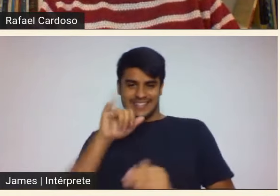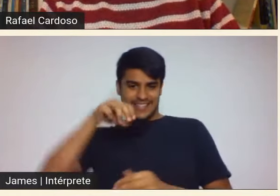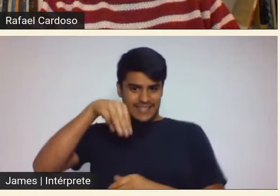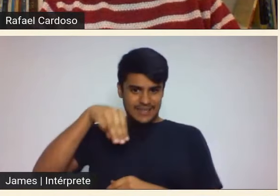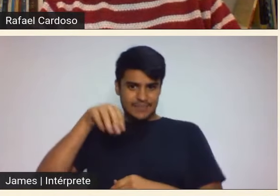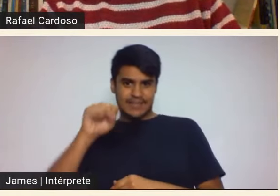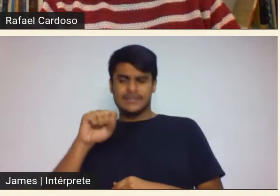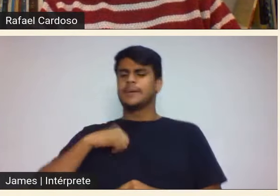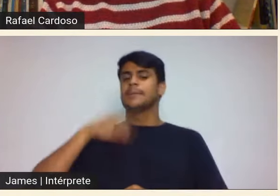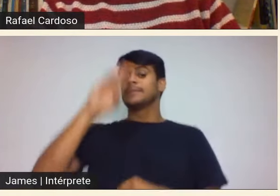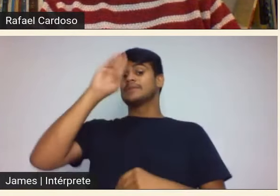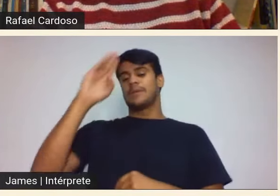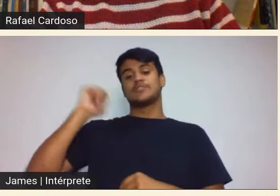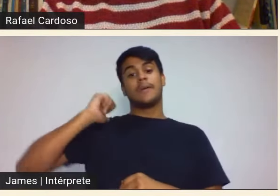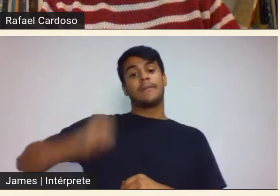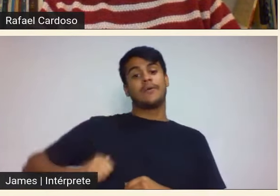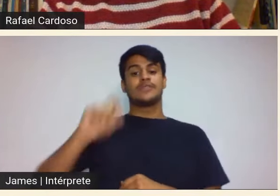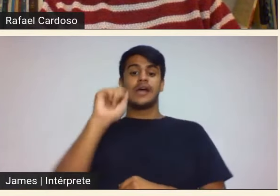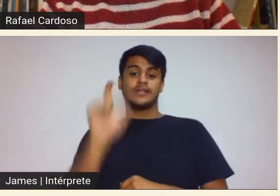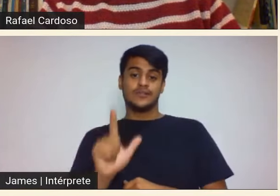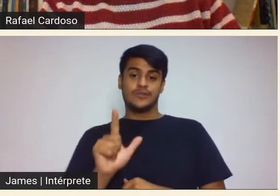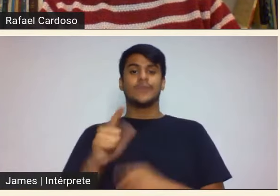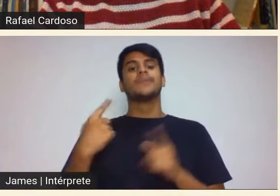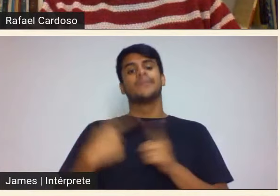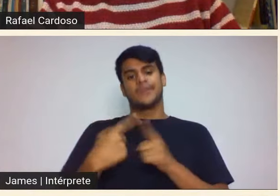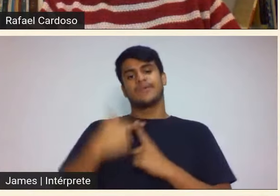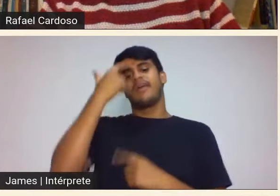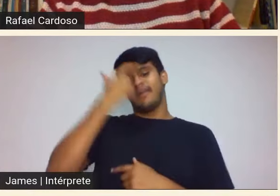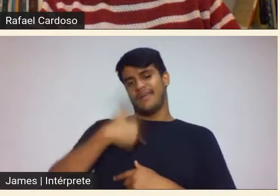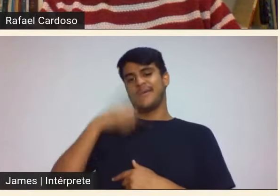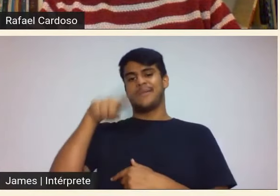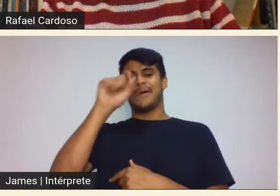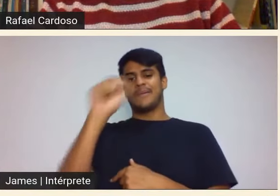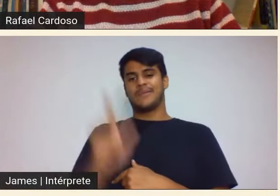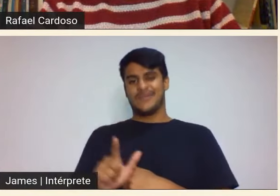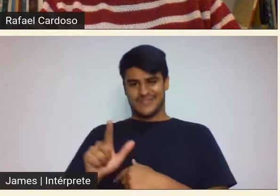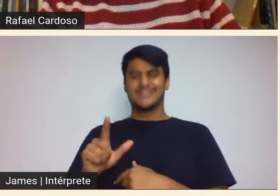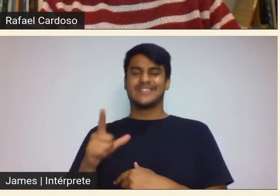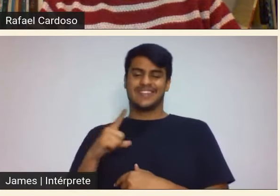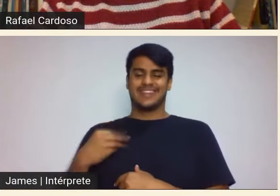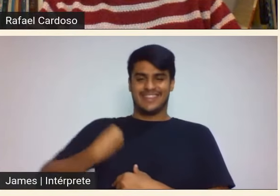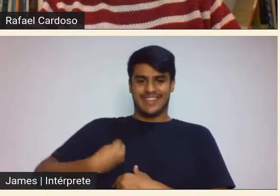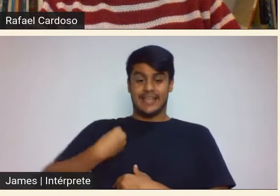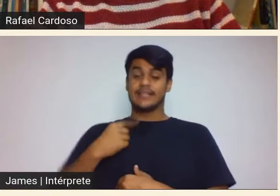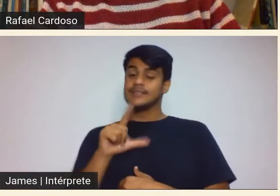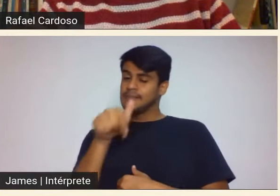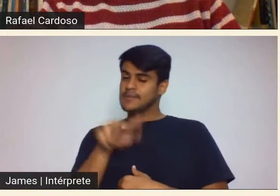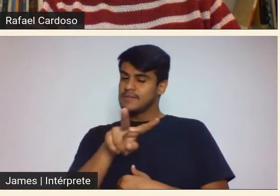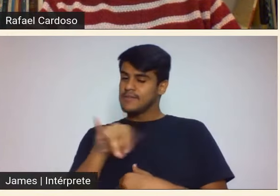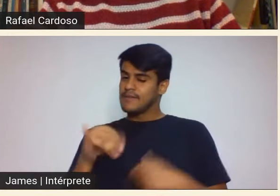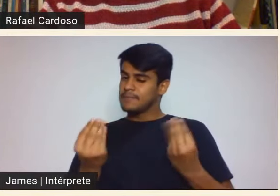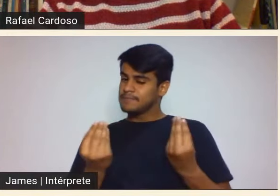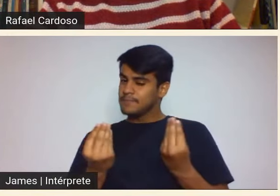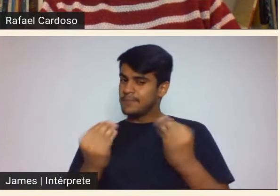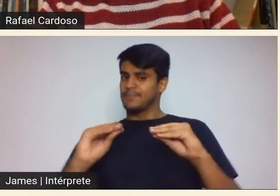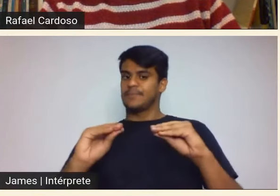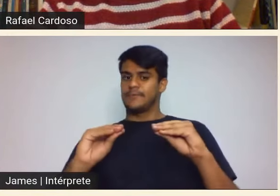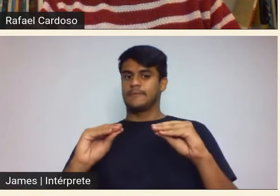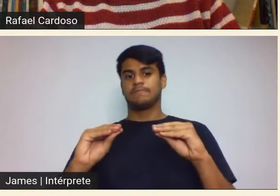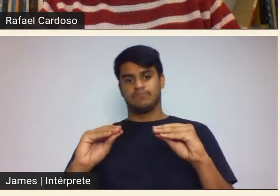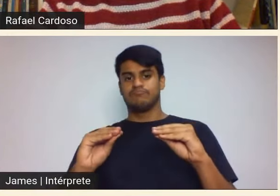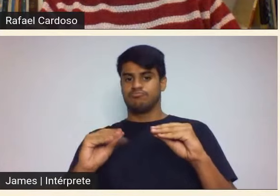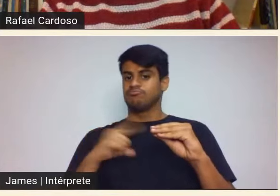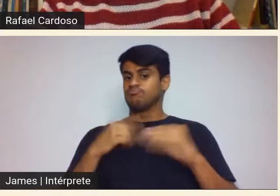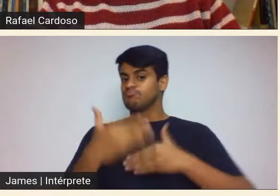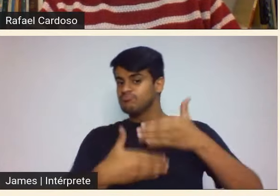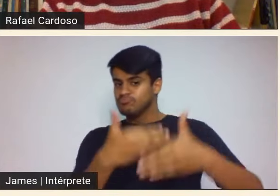porque, enfim, né, eu sou uma bolsista desse ano e em breve a gente vai soltar algumas pílulas do meu processo.